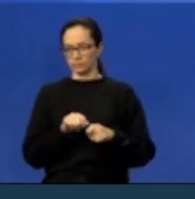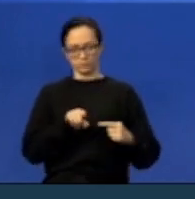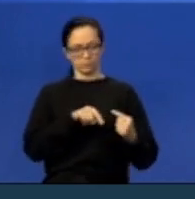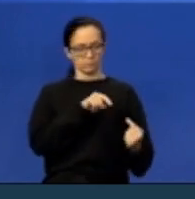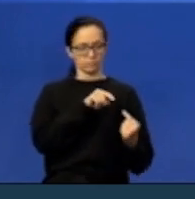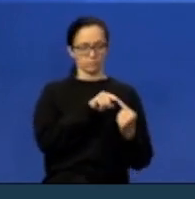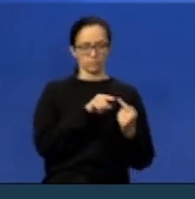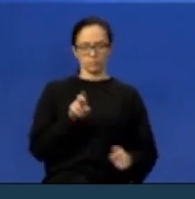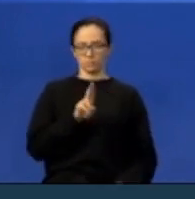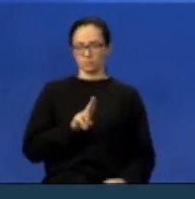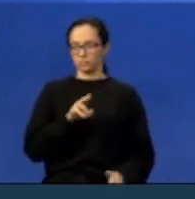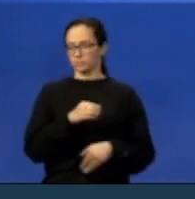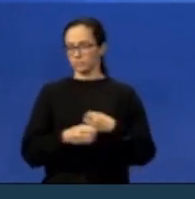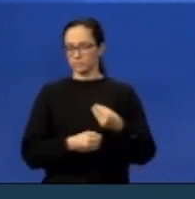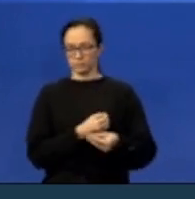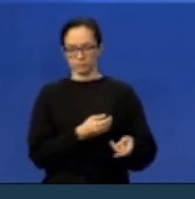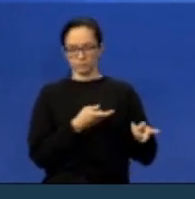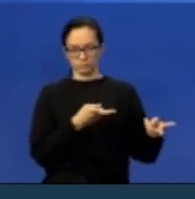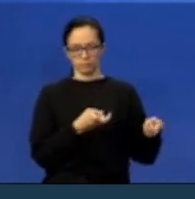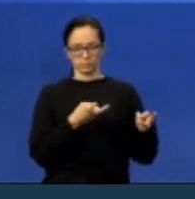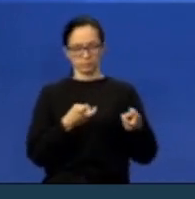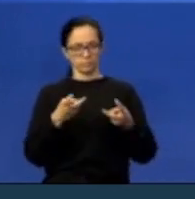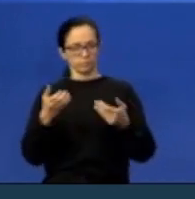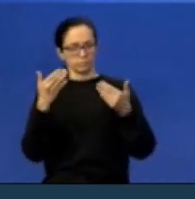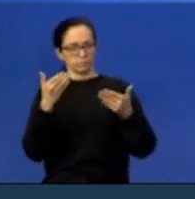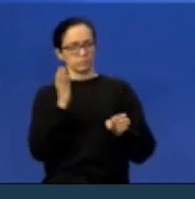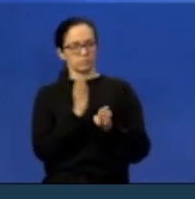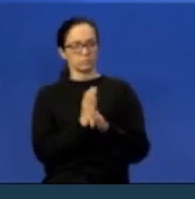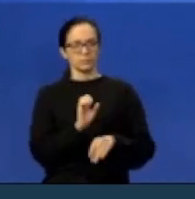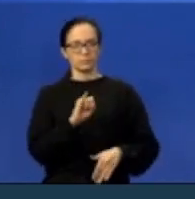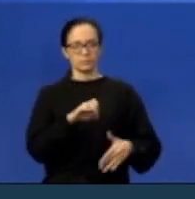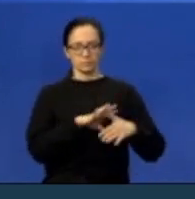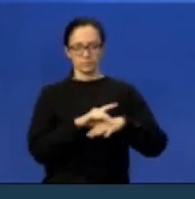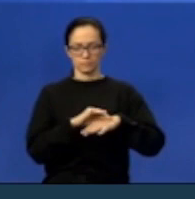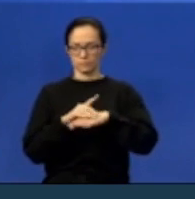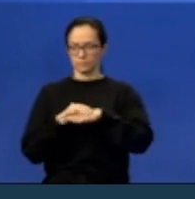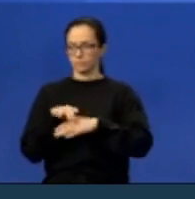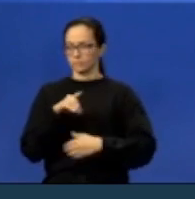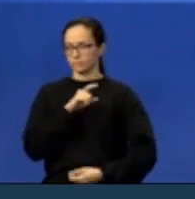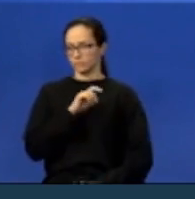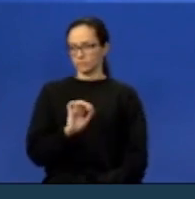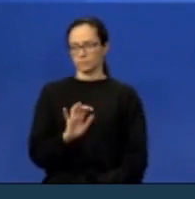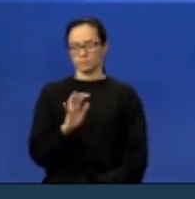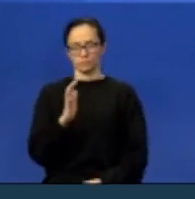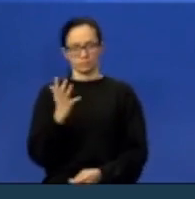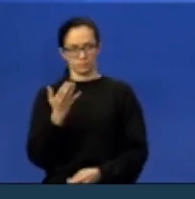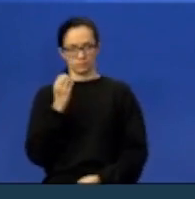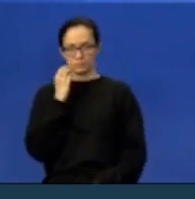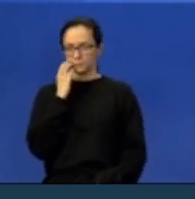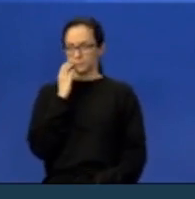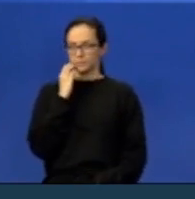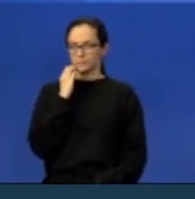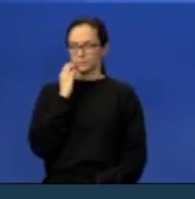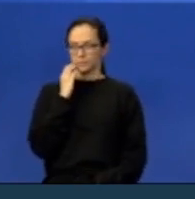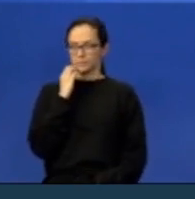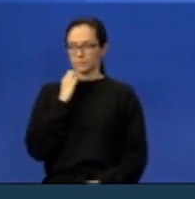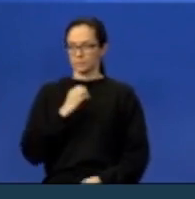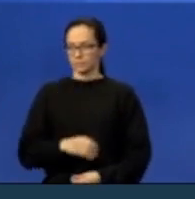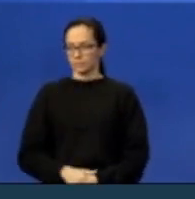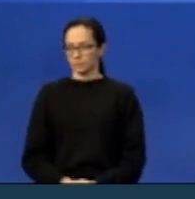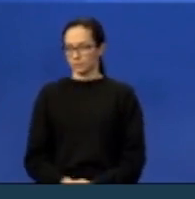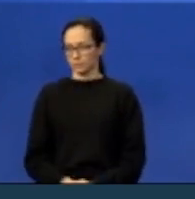finalidade, portanto, de fazer o acompanhamento e a identificação de doenças cardíacas, como, por exemplo, as cardiopatias.